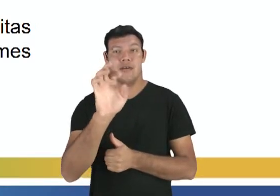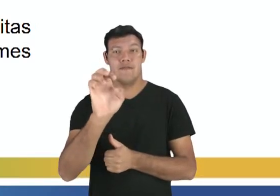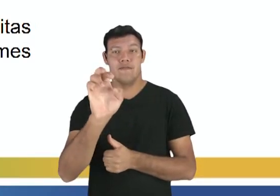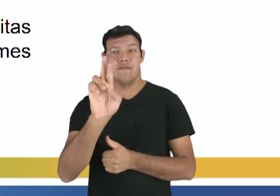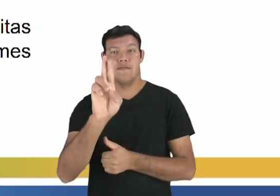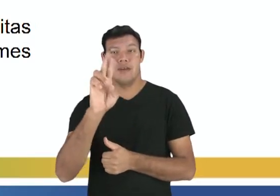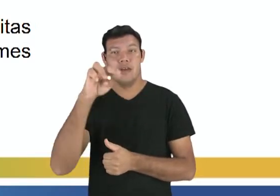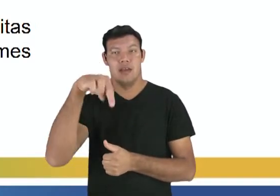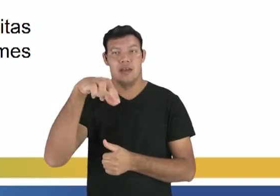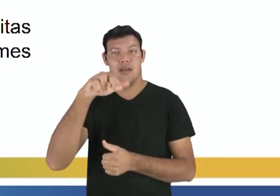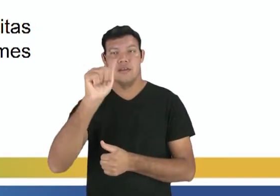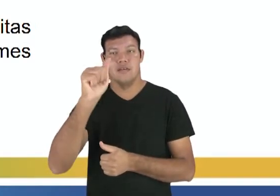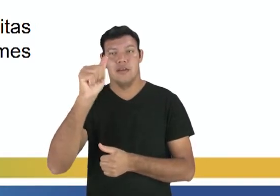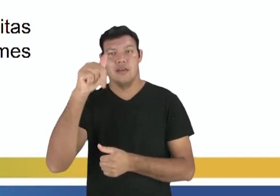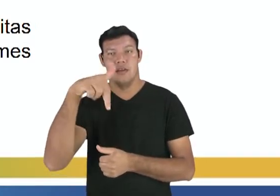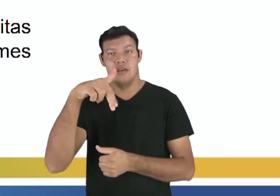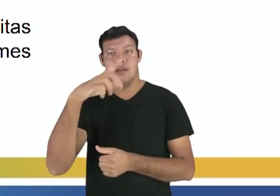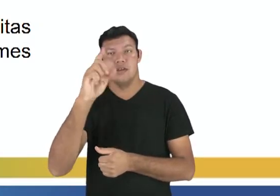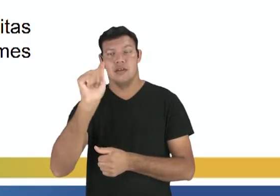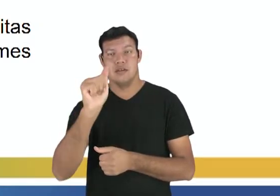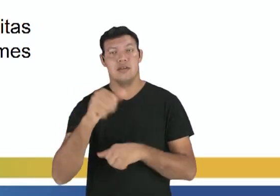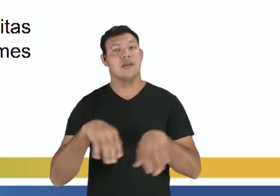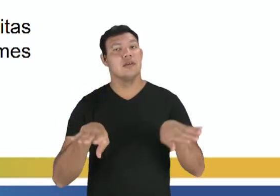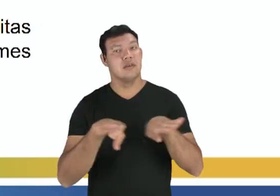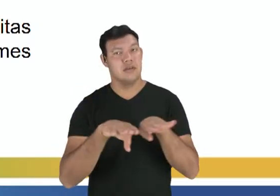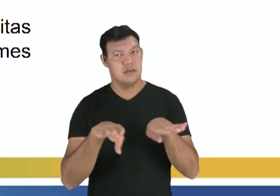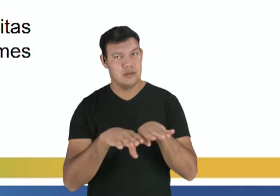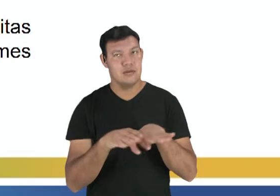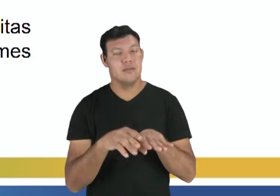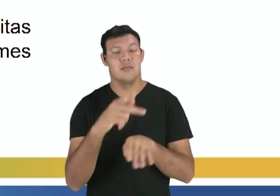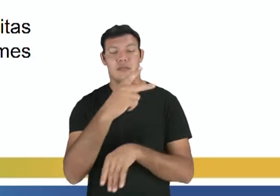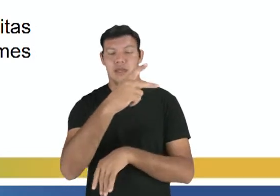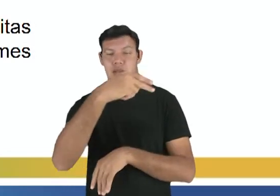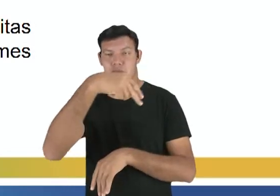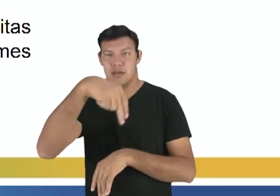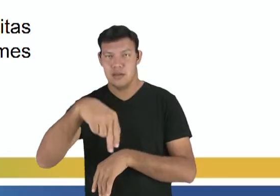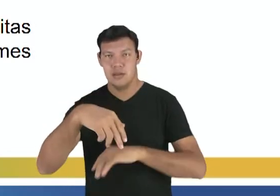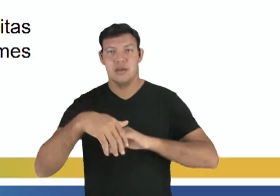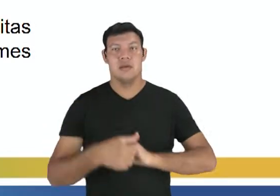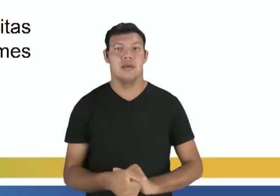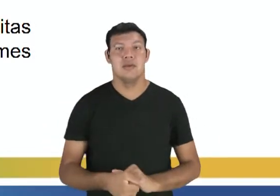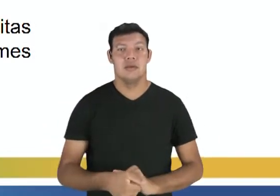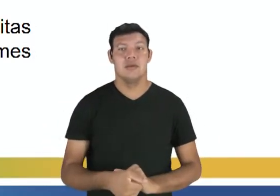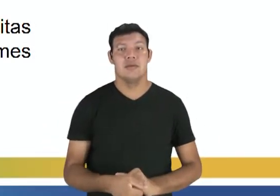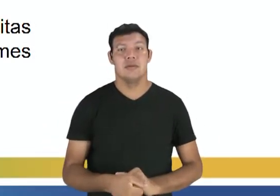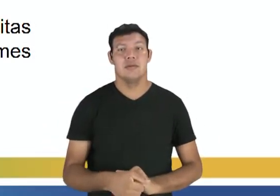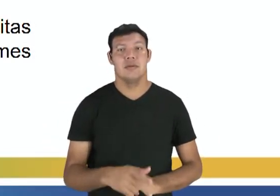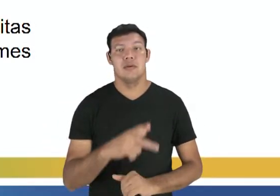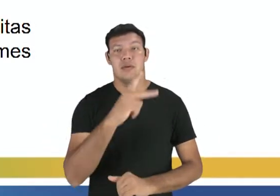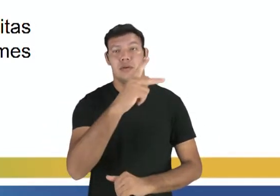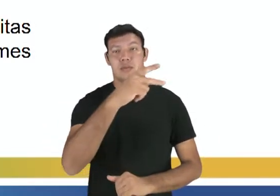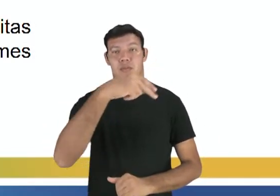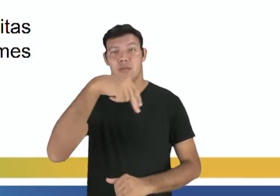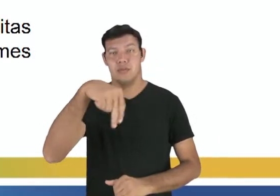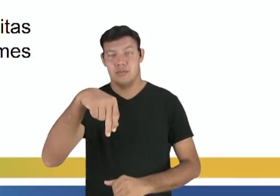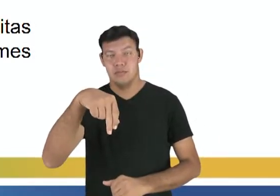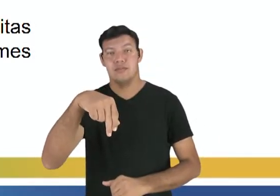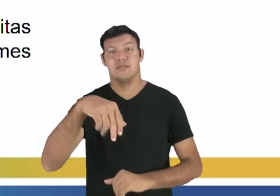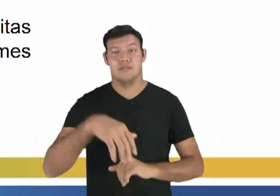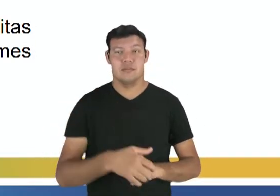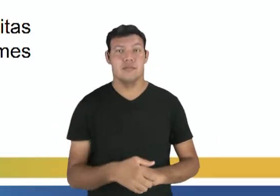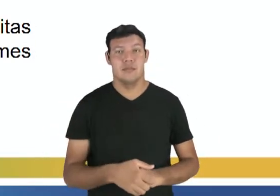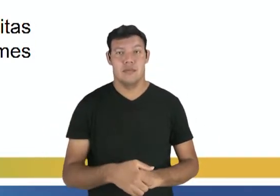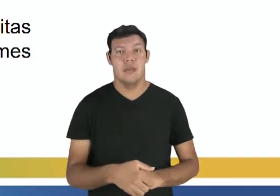para substituir Fernanda. Logo, também se trata de um pronome. No caso, um pronome pessoal reto.